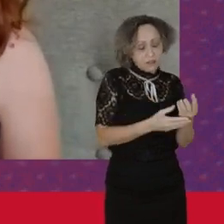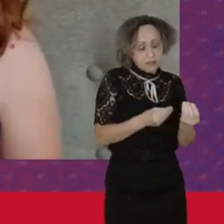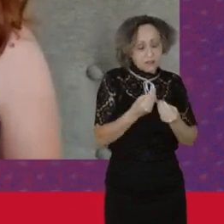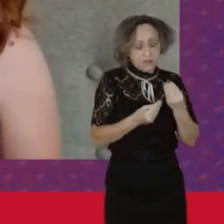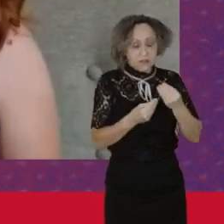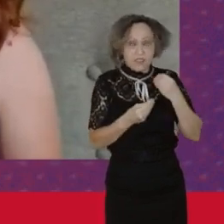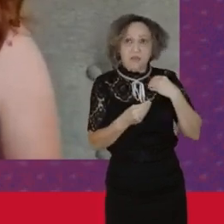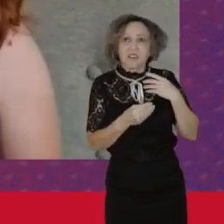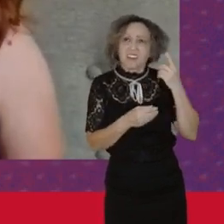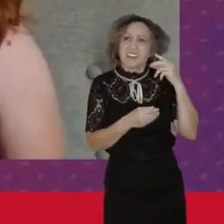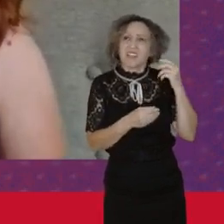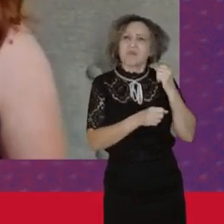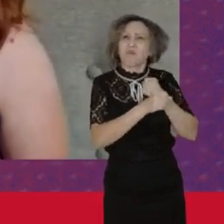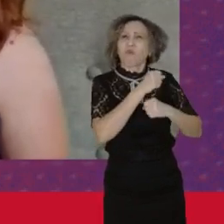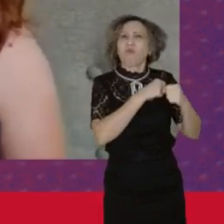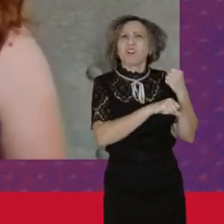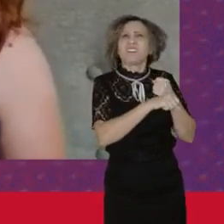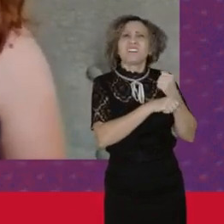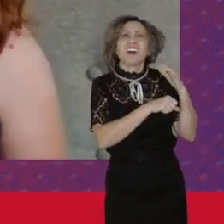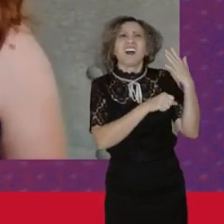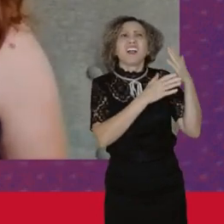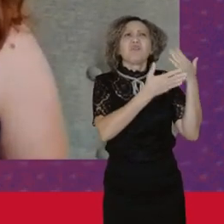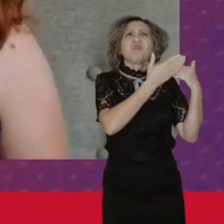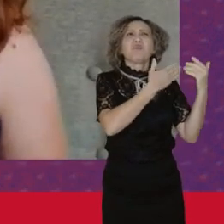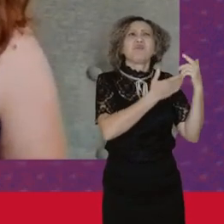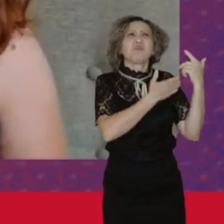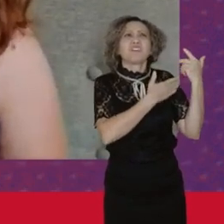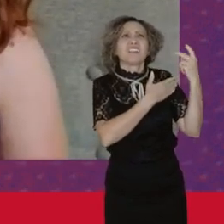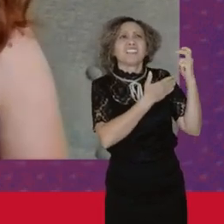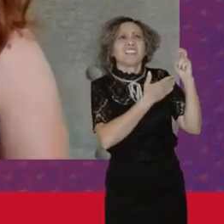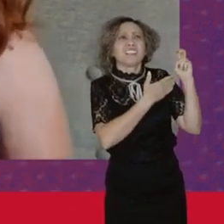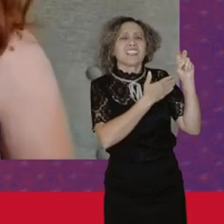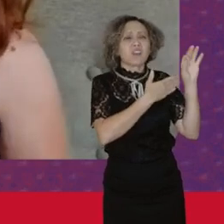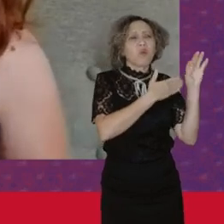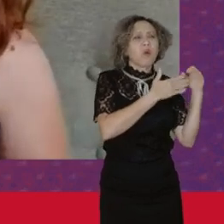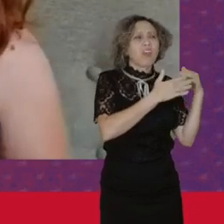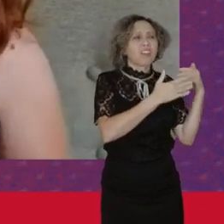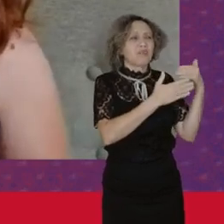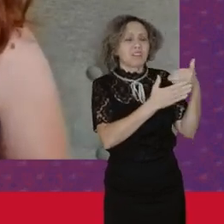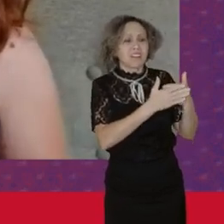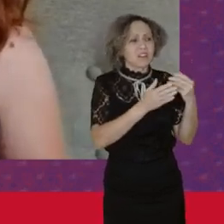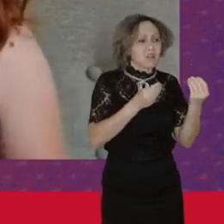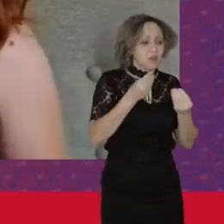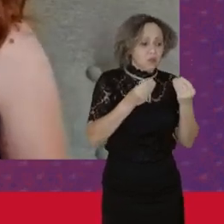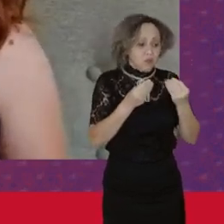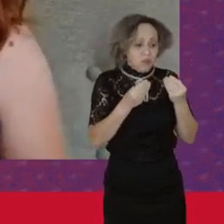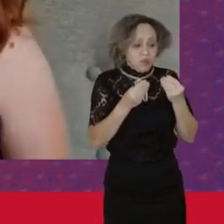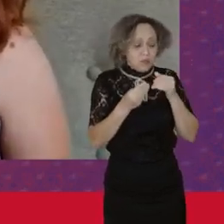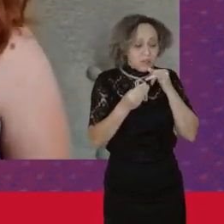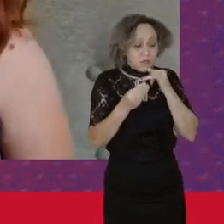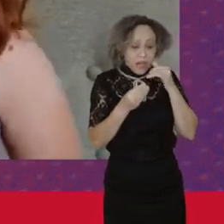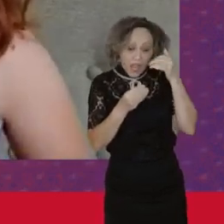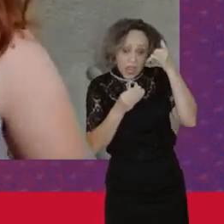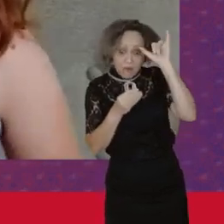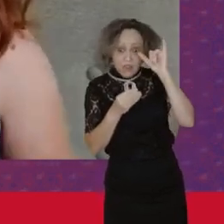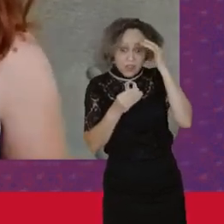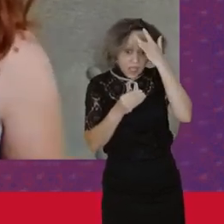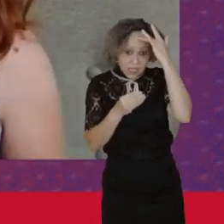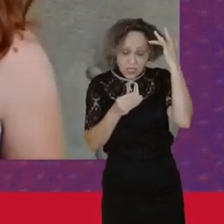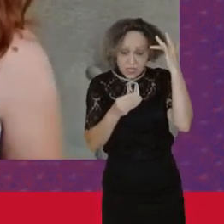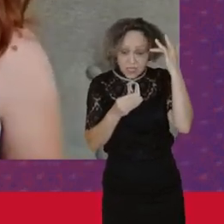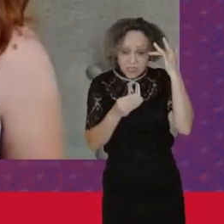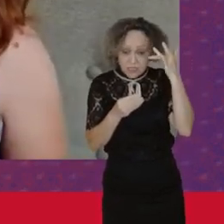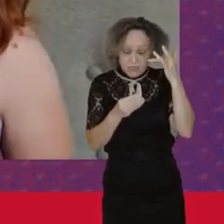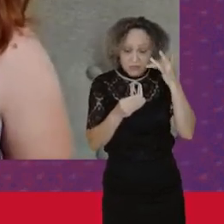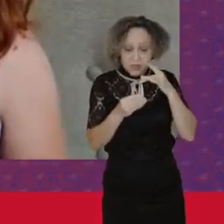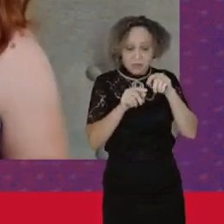anos 50, né, da gente garantir a reforma agrária para evitar os inchaços dos centros urbanos. Mas hoje nós temos outras